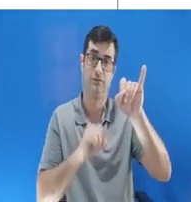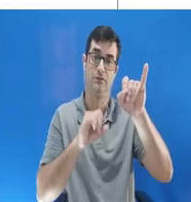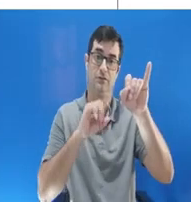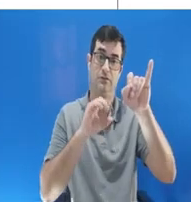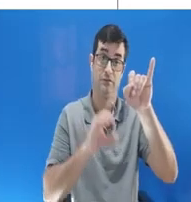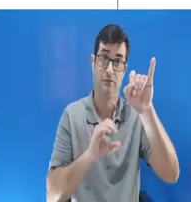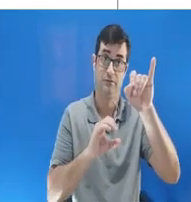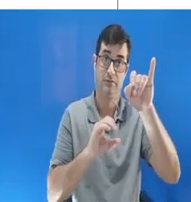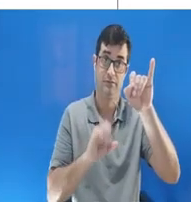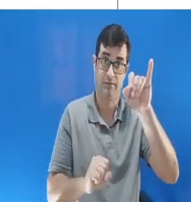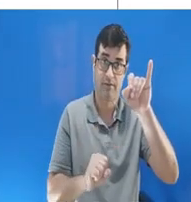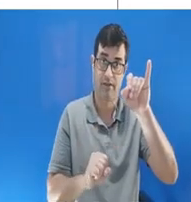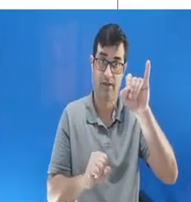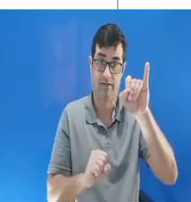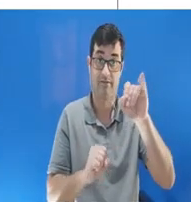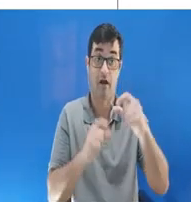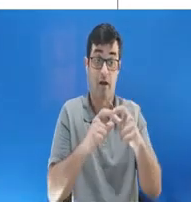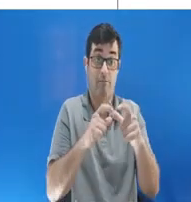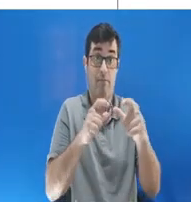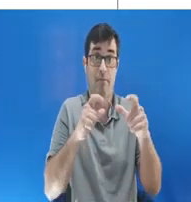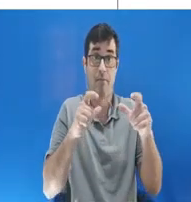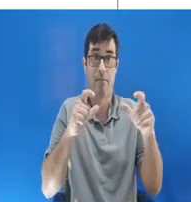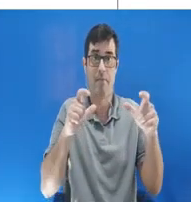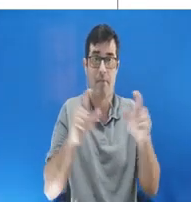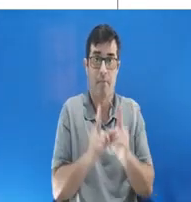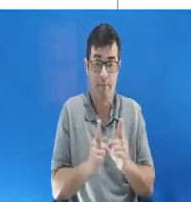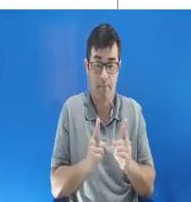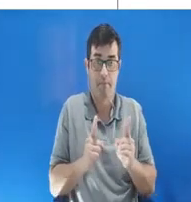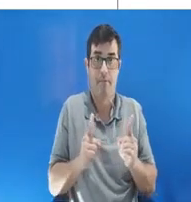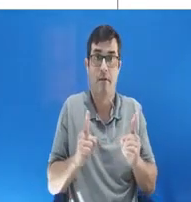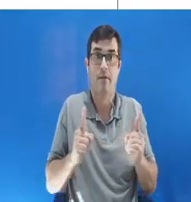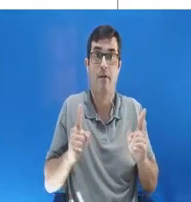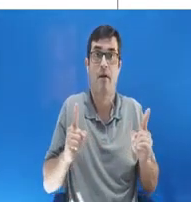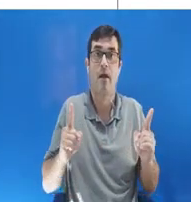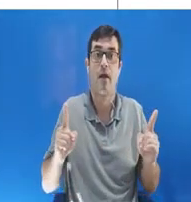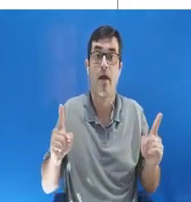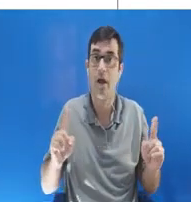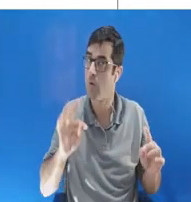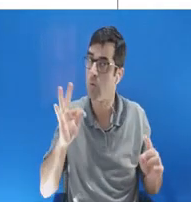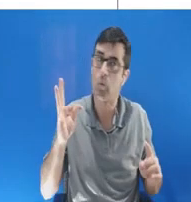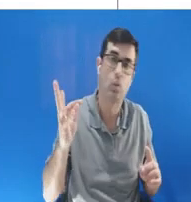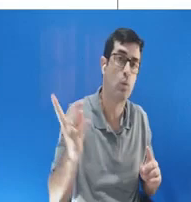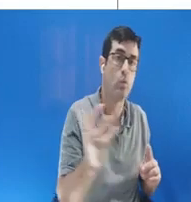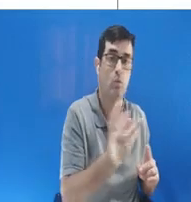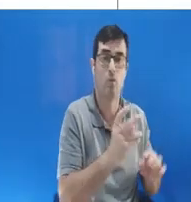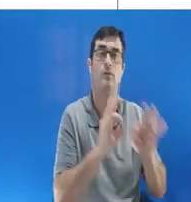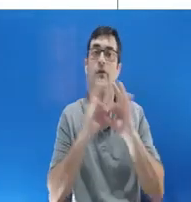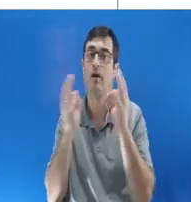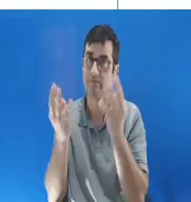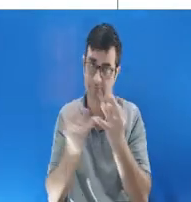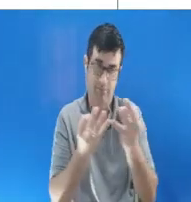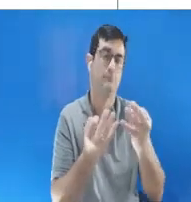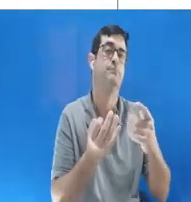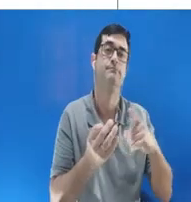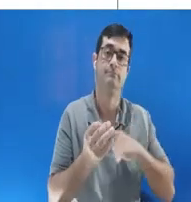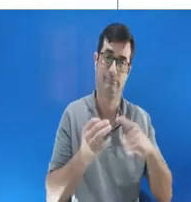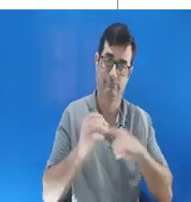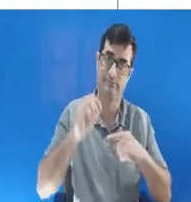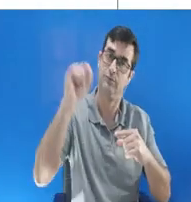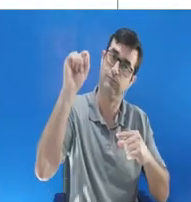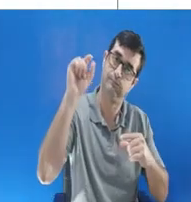um aumento no raio atômico. Isso a gente vai vendo ao longo de todas as famílias, essa